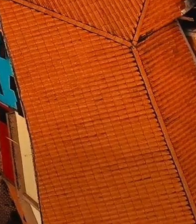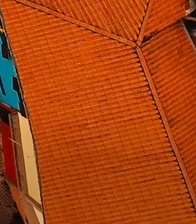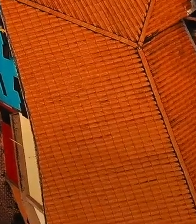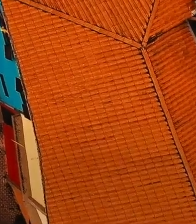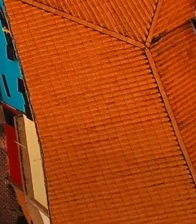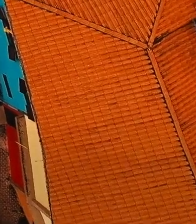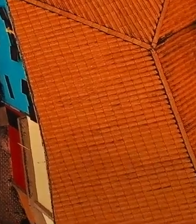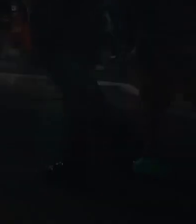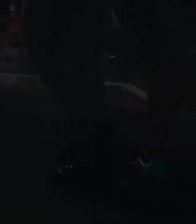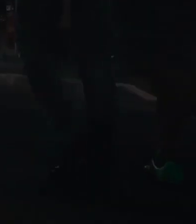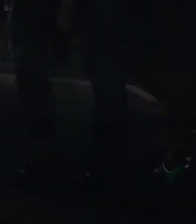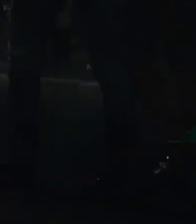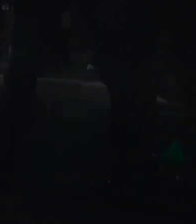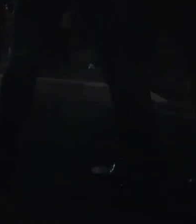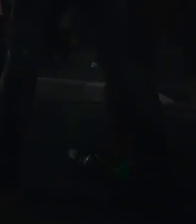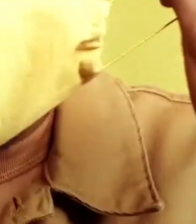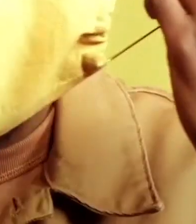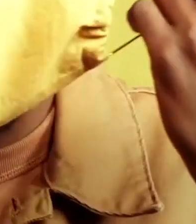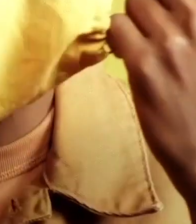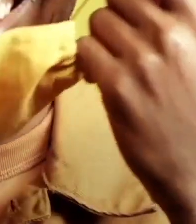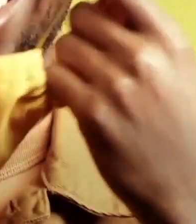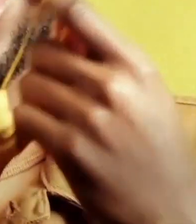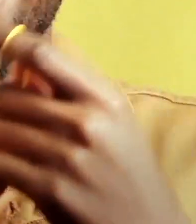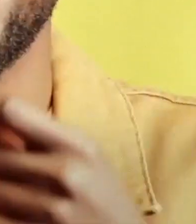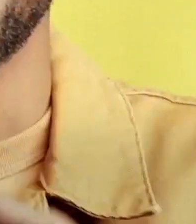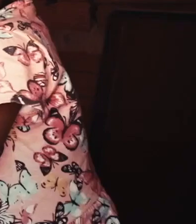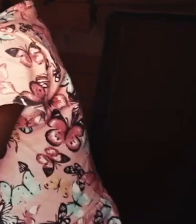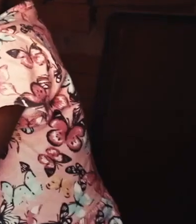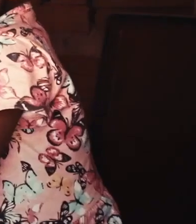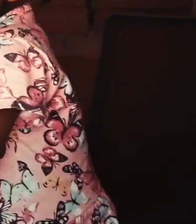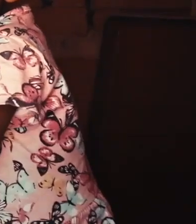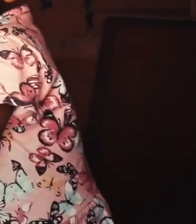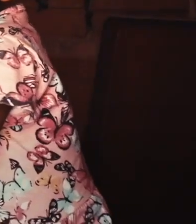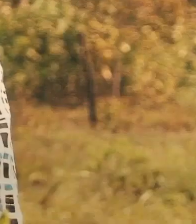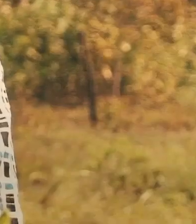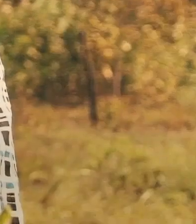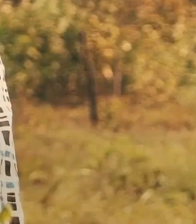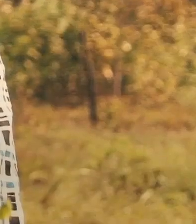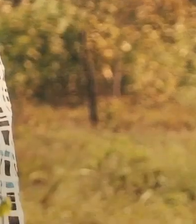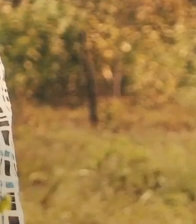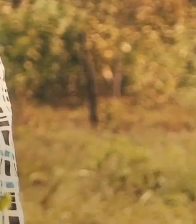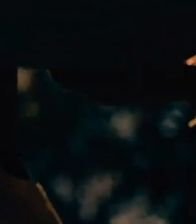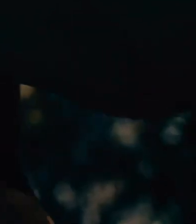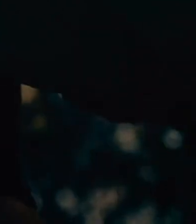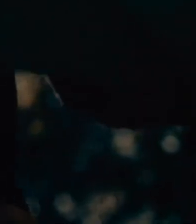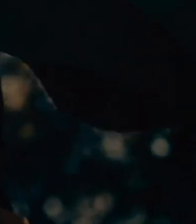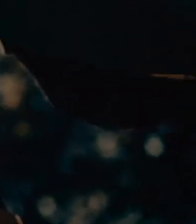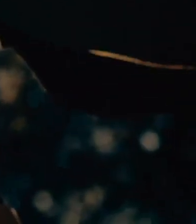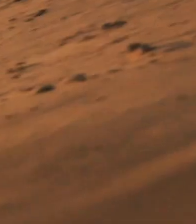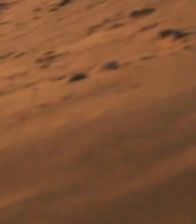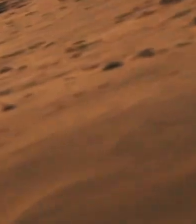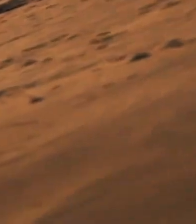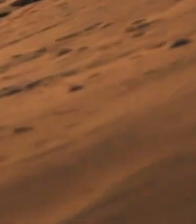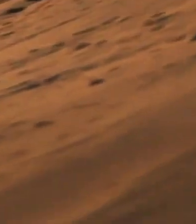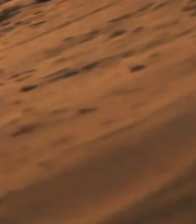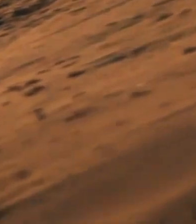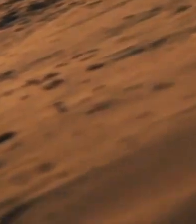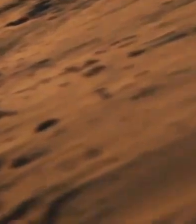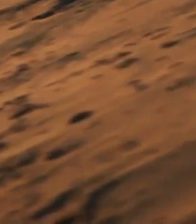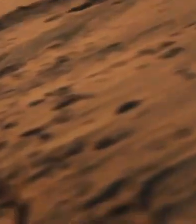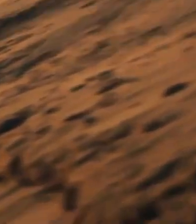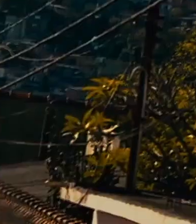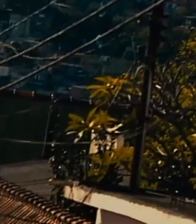O encontro do Brasil com a tolerância. E do brasileiro com a esperança.